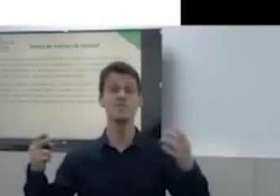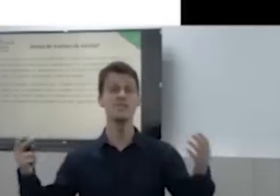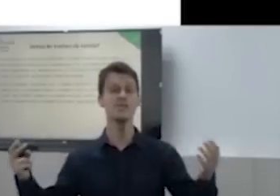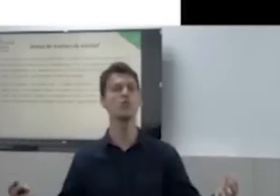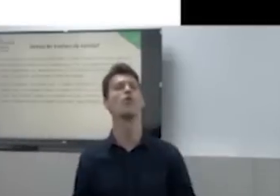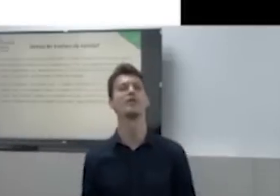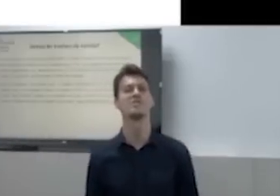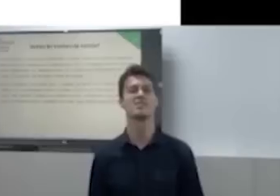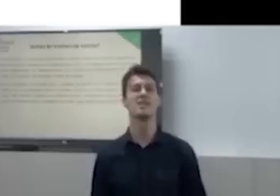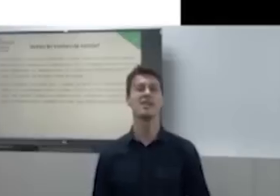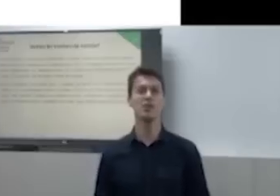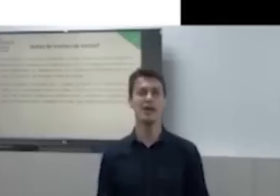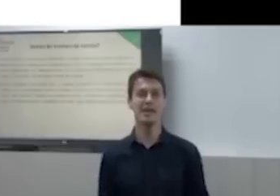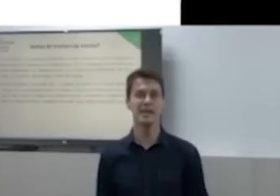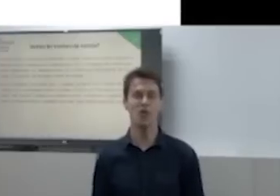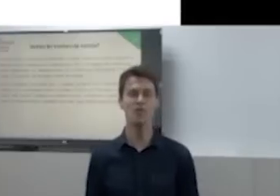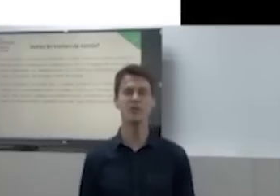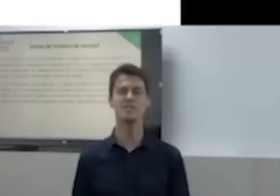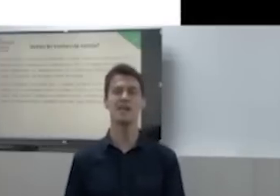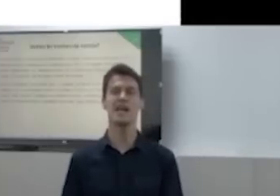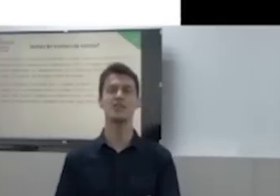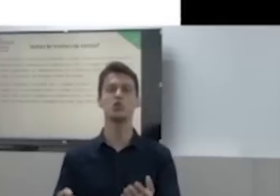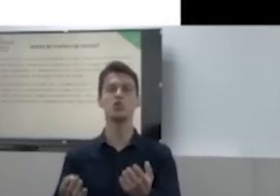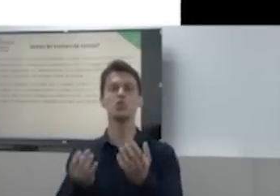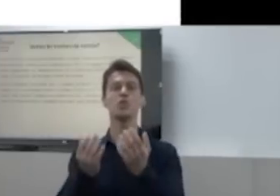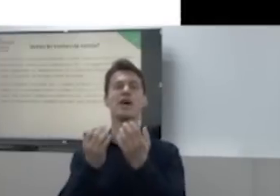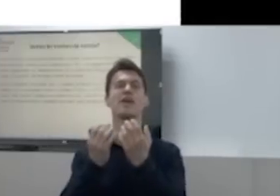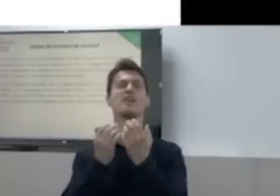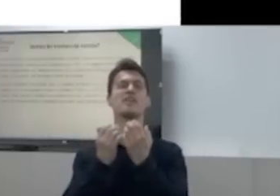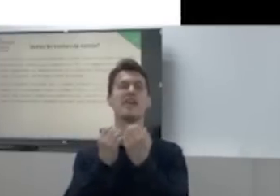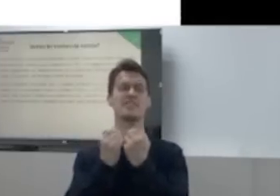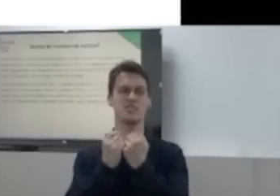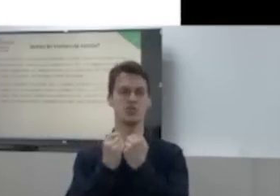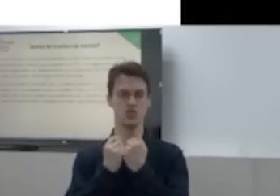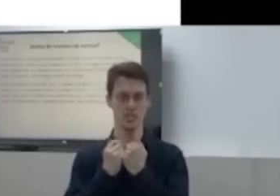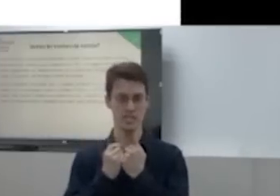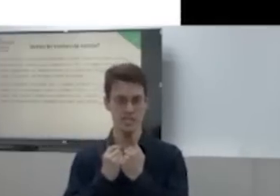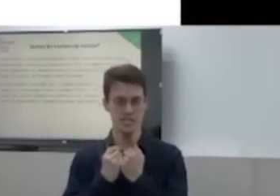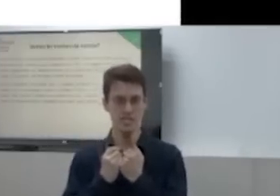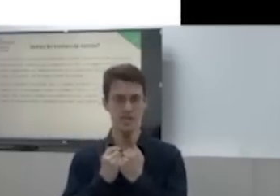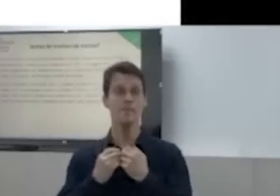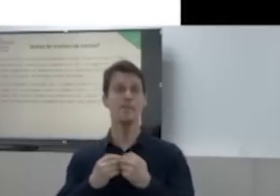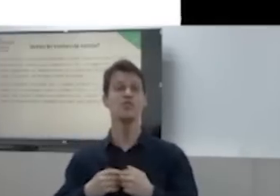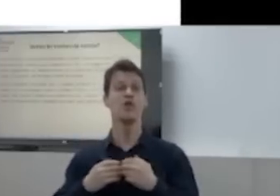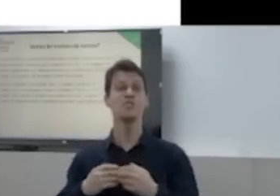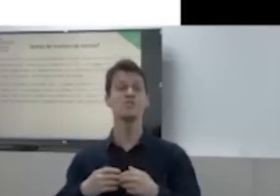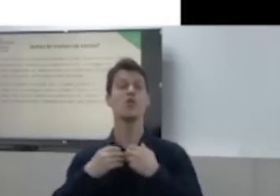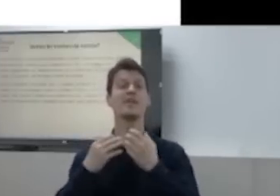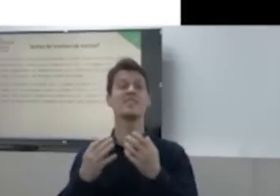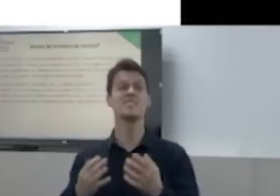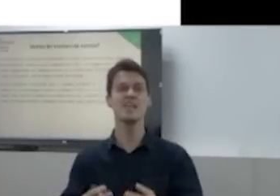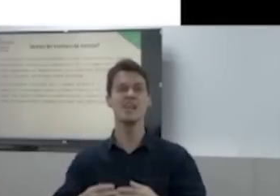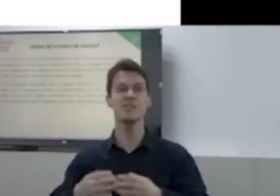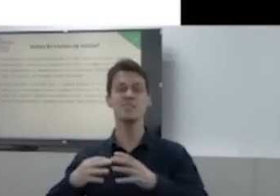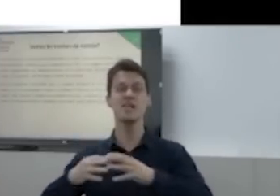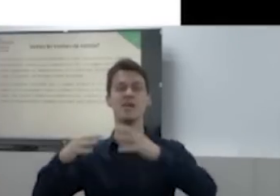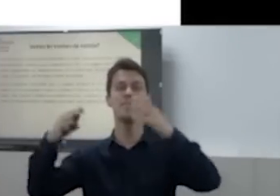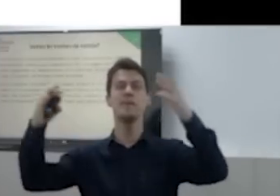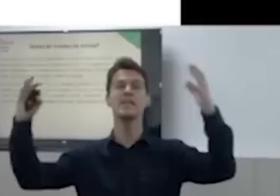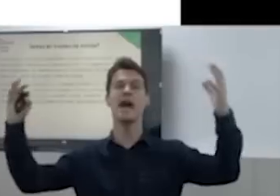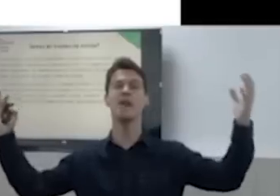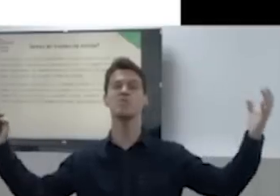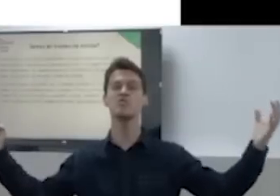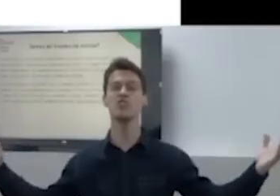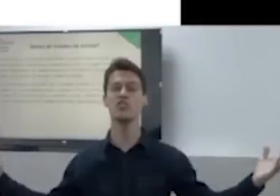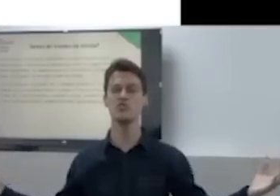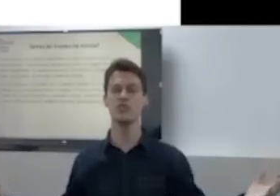coisas, produzindo coisas. Então é legal fazer a leitura dessas notícias para nós conhecermos